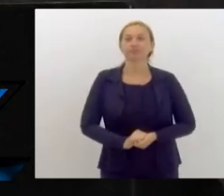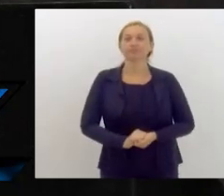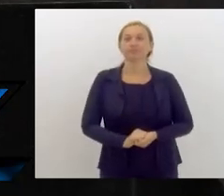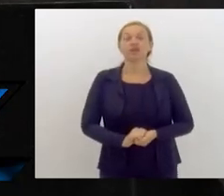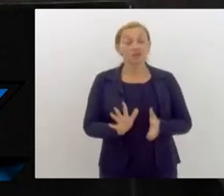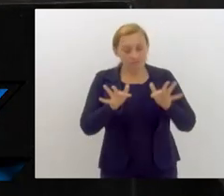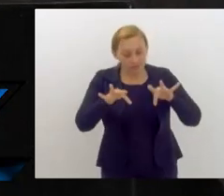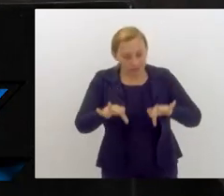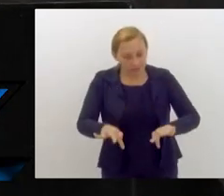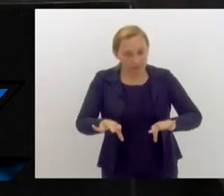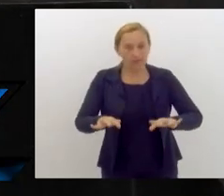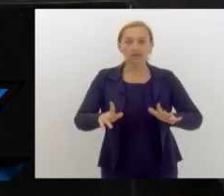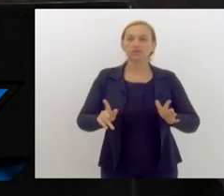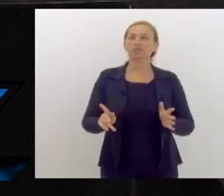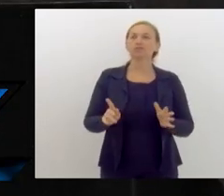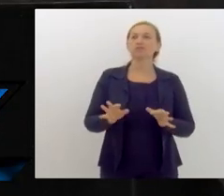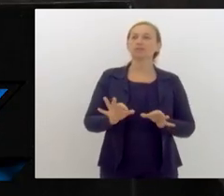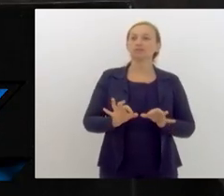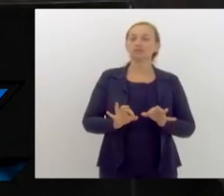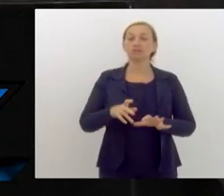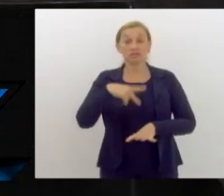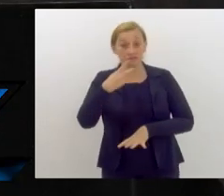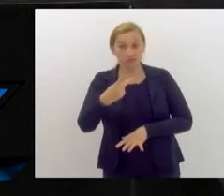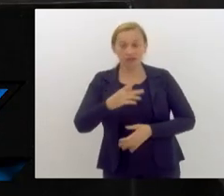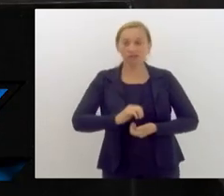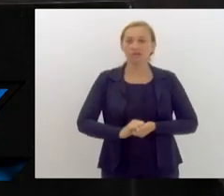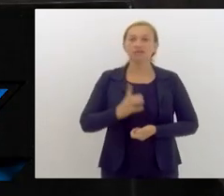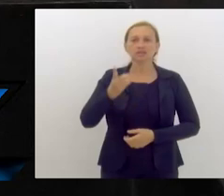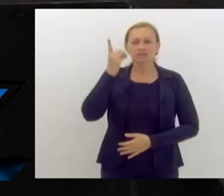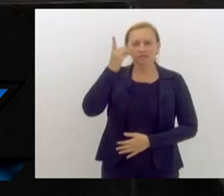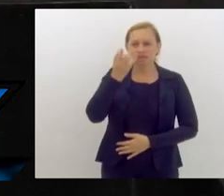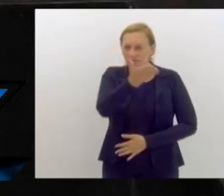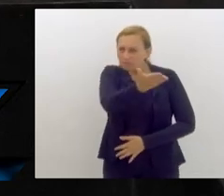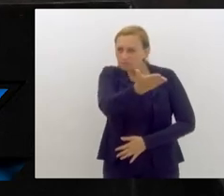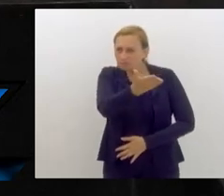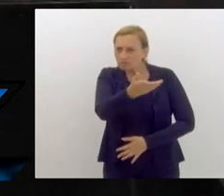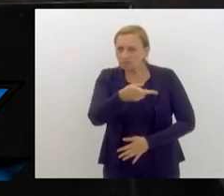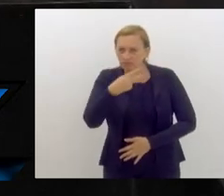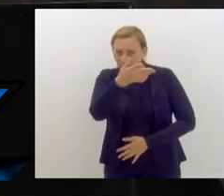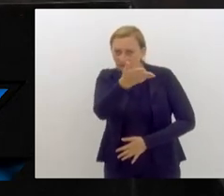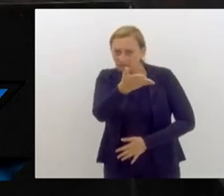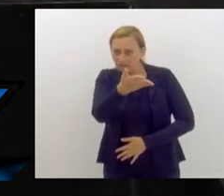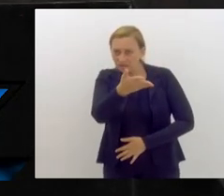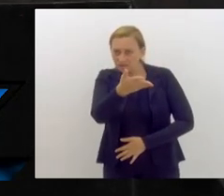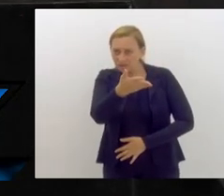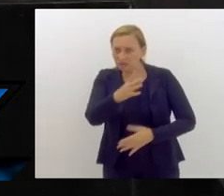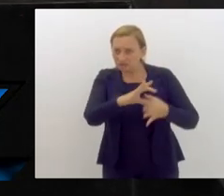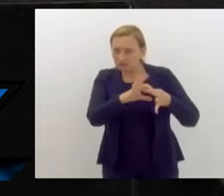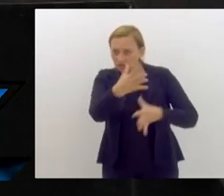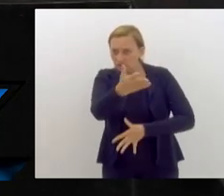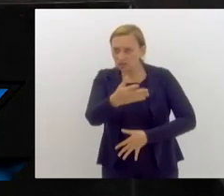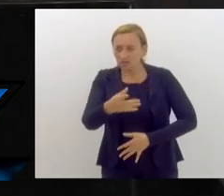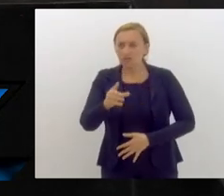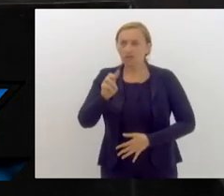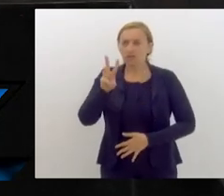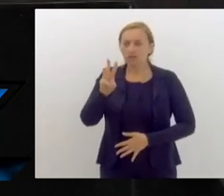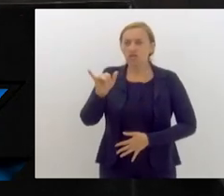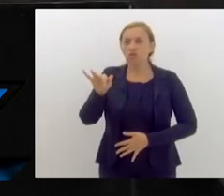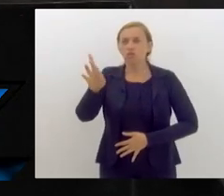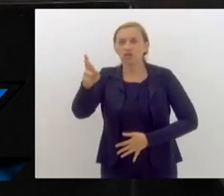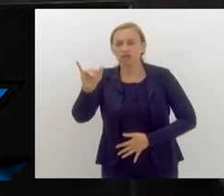concluindo nosso projeto a nossa fala deputados presidenta dar uma parte ao Deputado Yuri